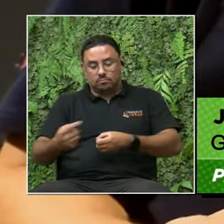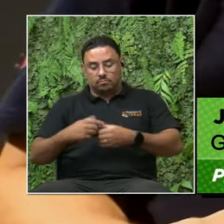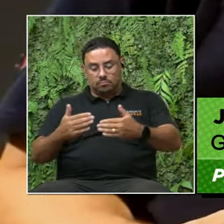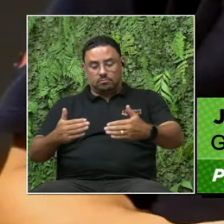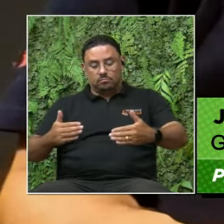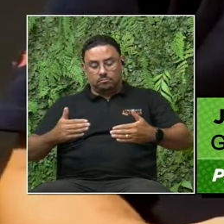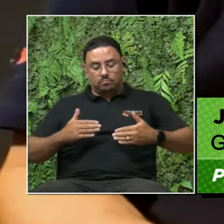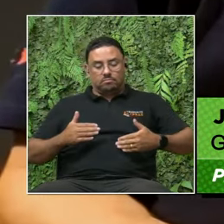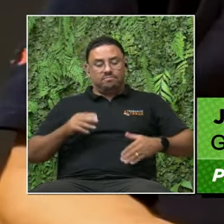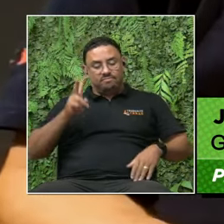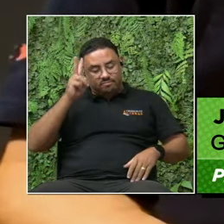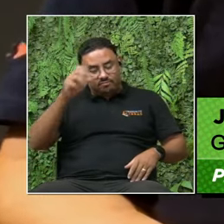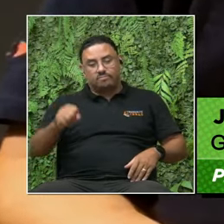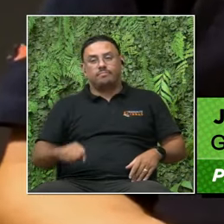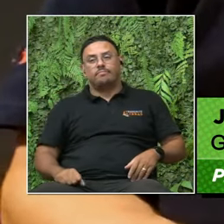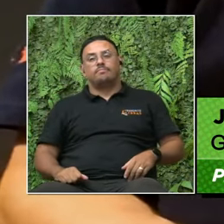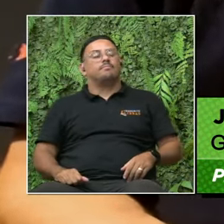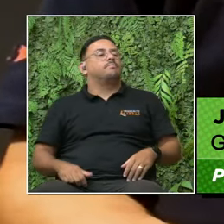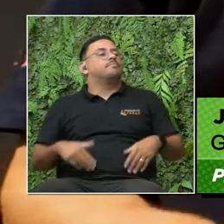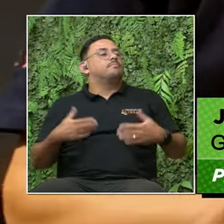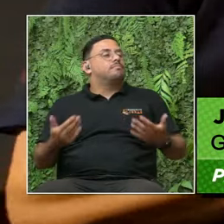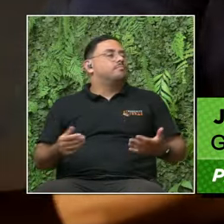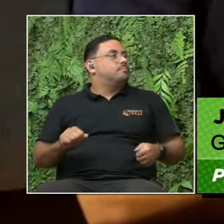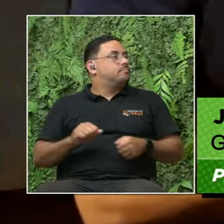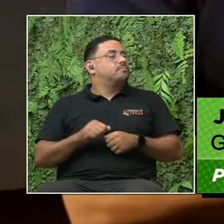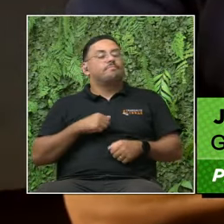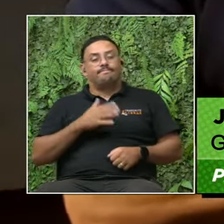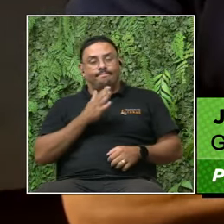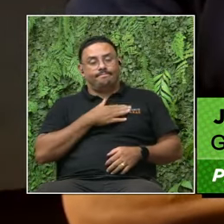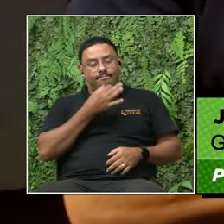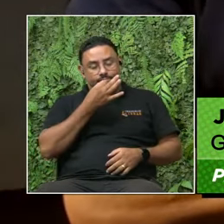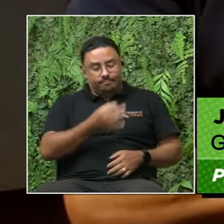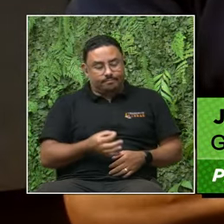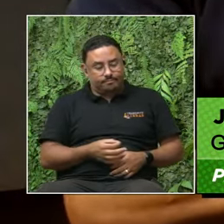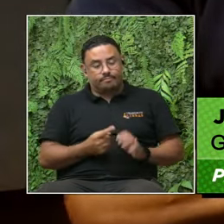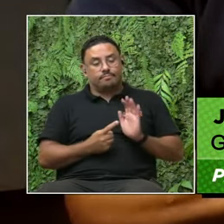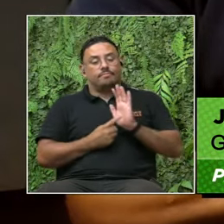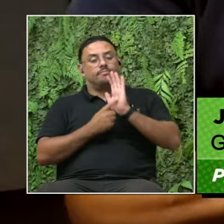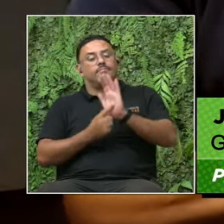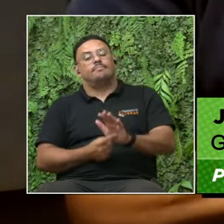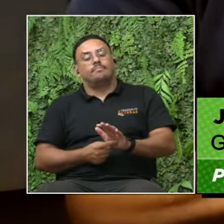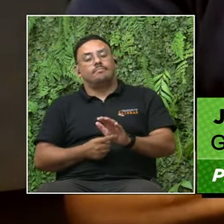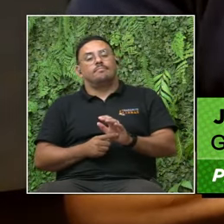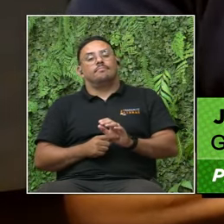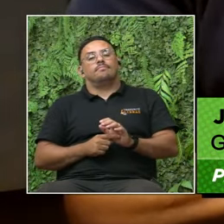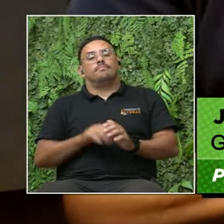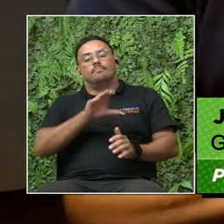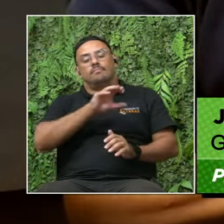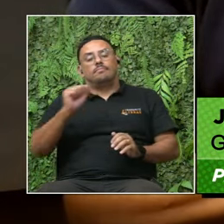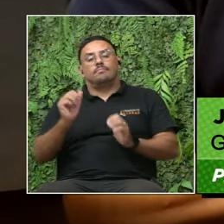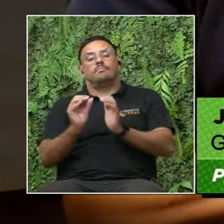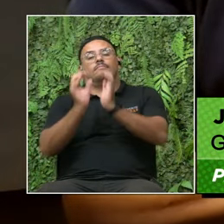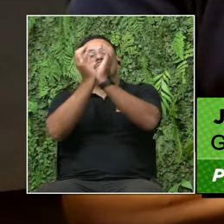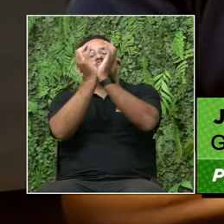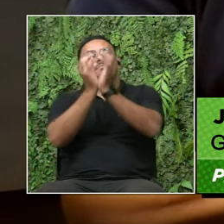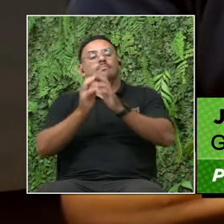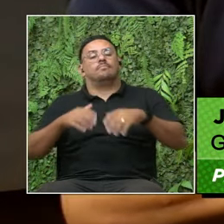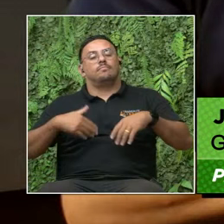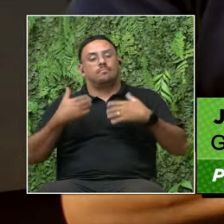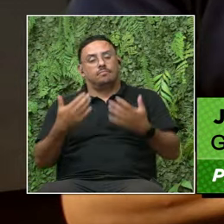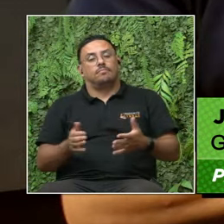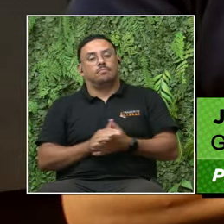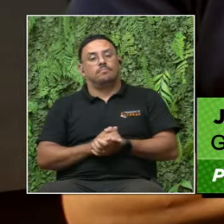maneira excessiva e isso na minha opinião trouxe o título para o Atlético né